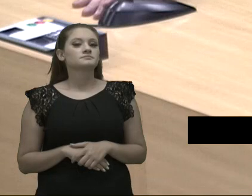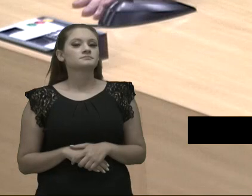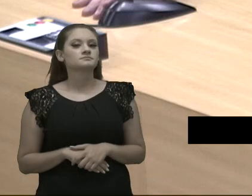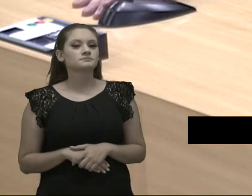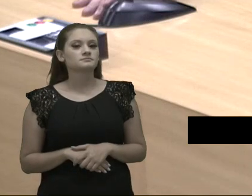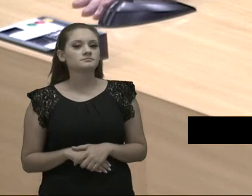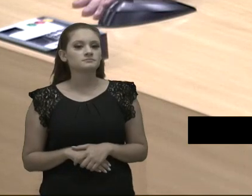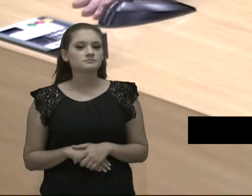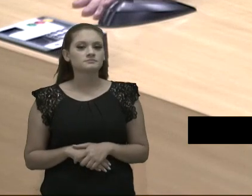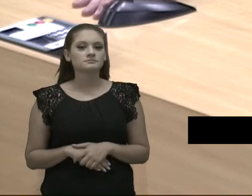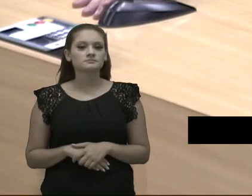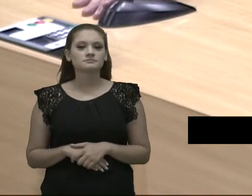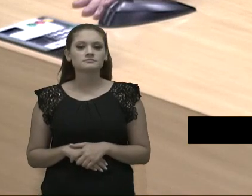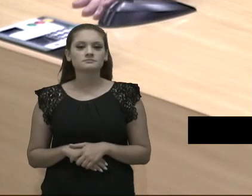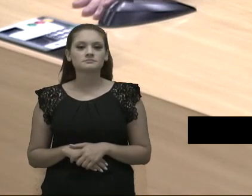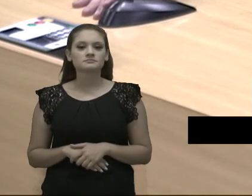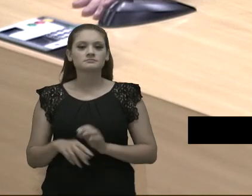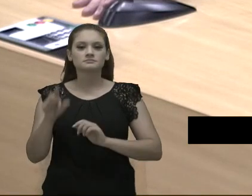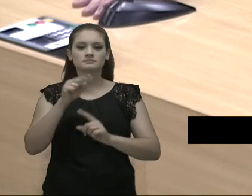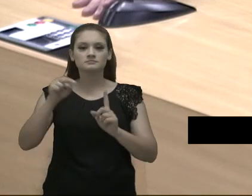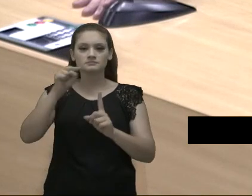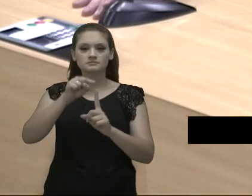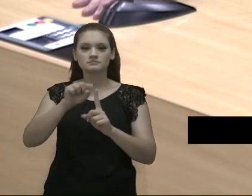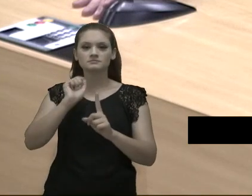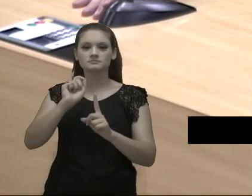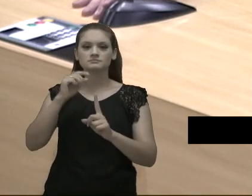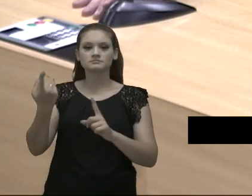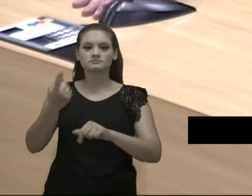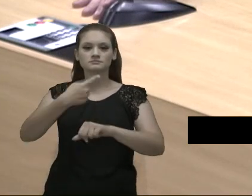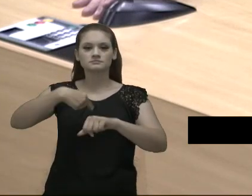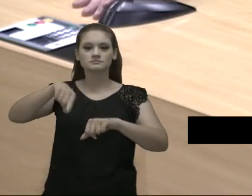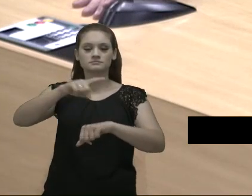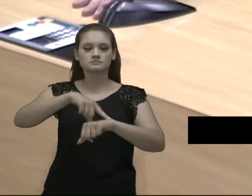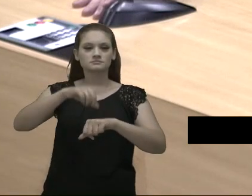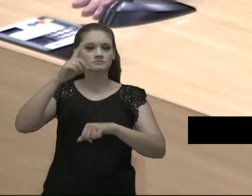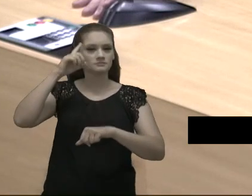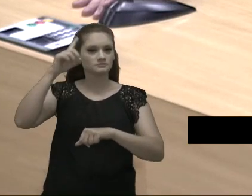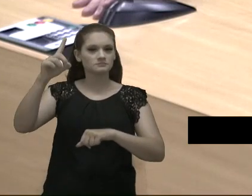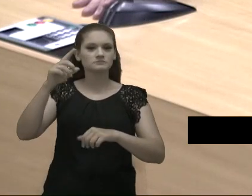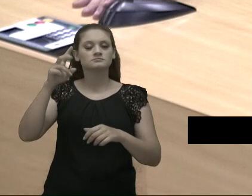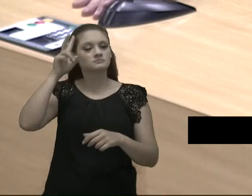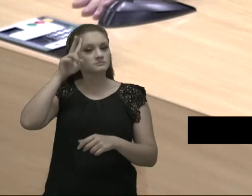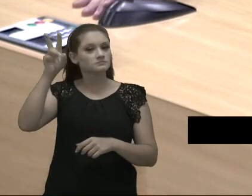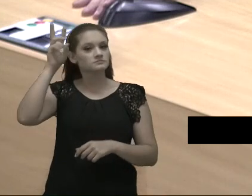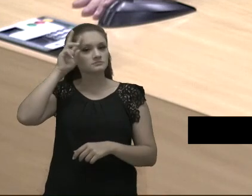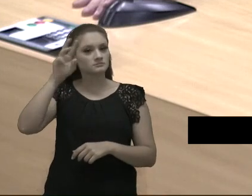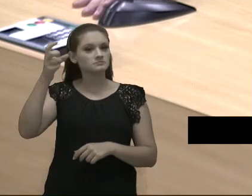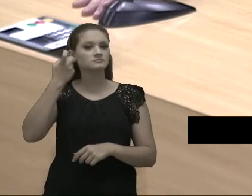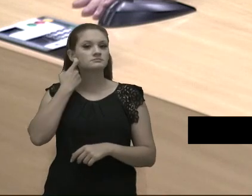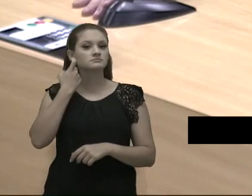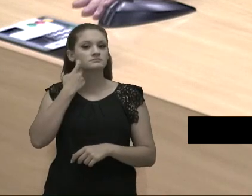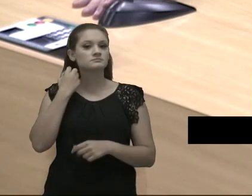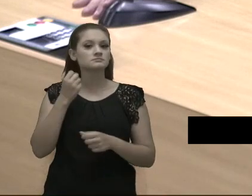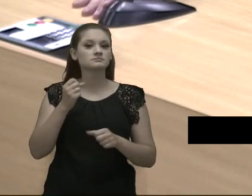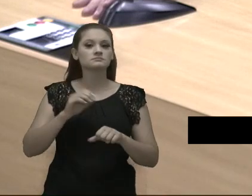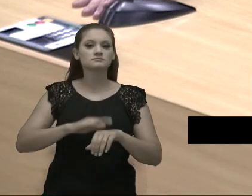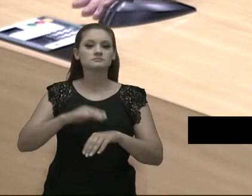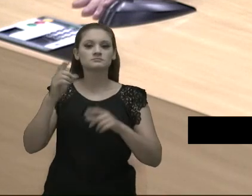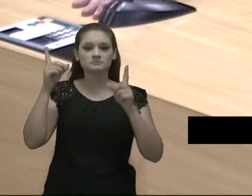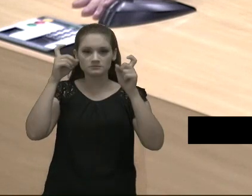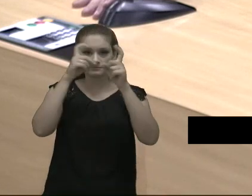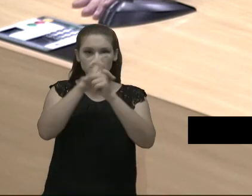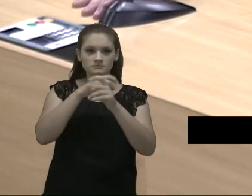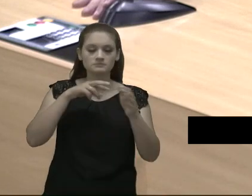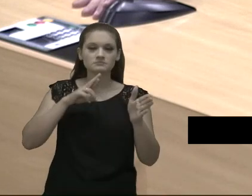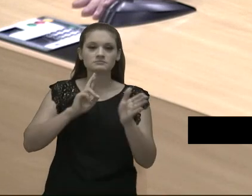Presidente, reformula de maneira específica. O que o senhor quer saber? Qual horário, de qual dia, segunda, sexta? Para ficar mais claro, porque senão fica difícil ele